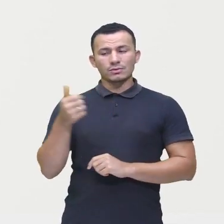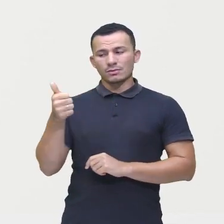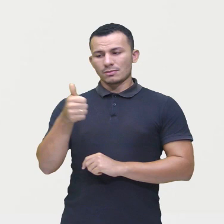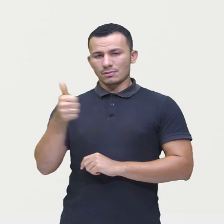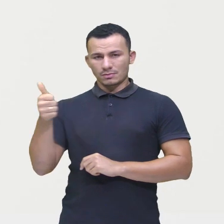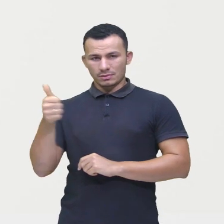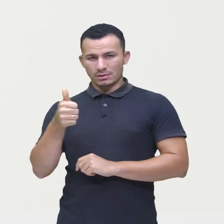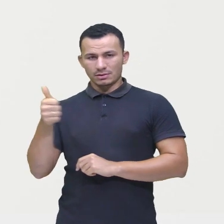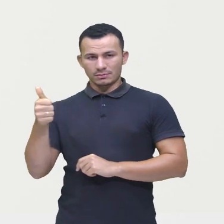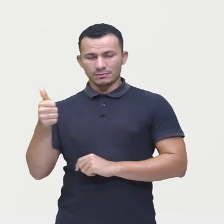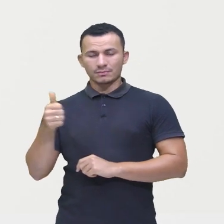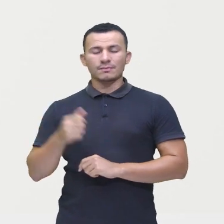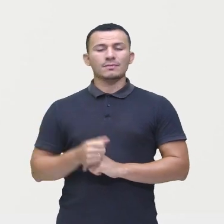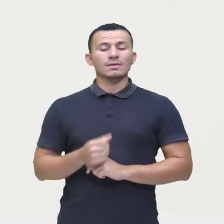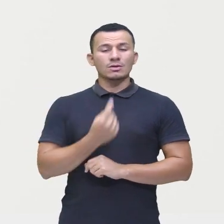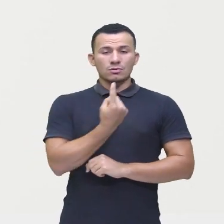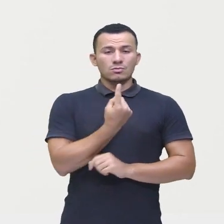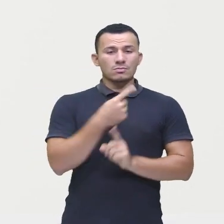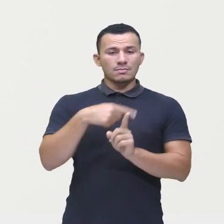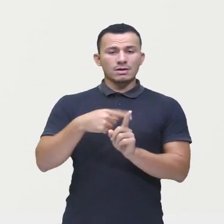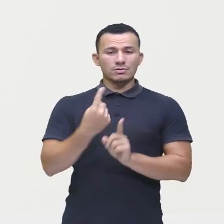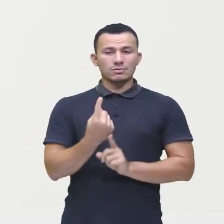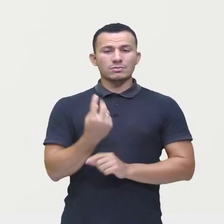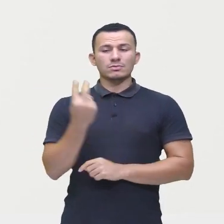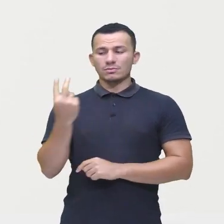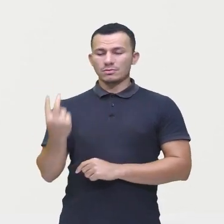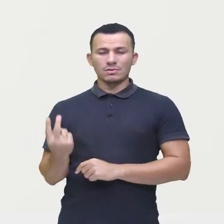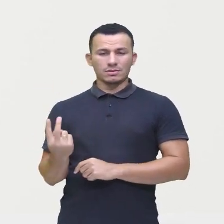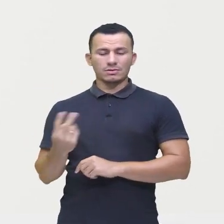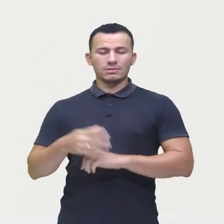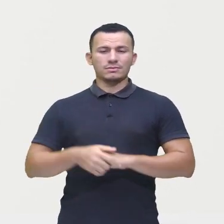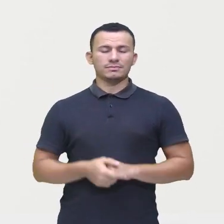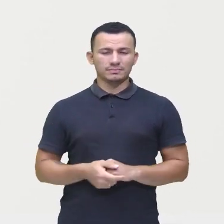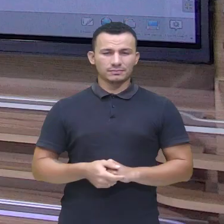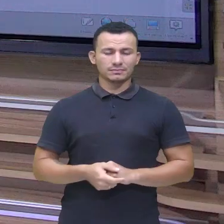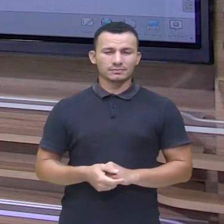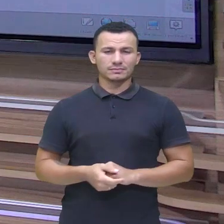Sobe 1. E 1 mais 1, 2. Aqui comigo.